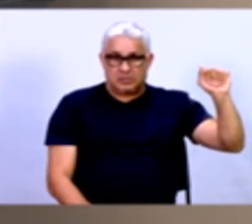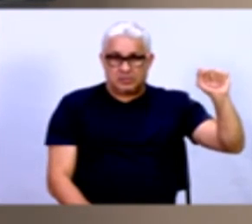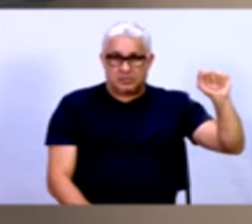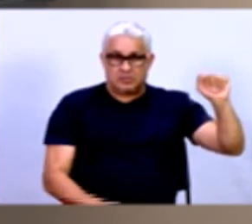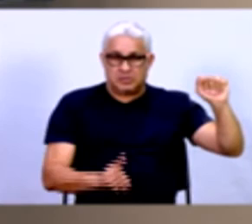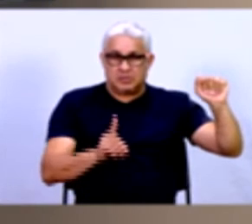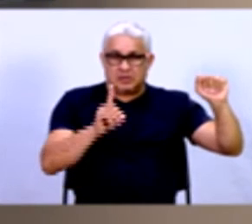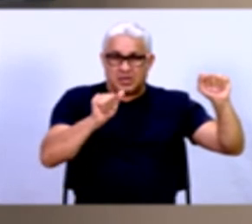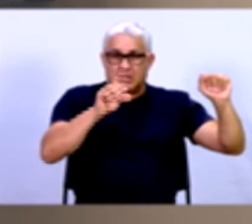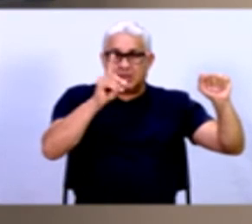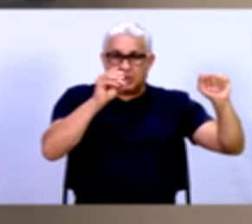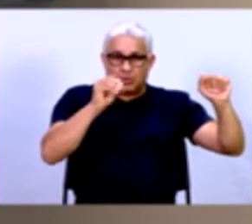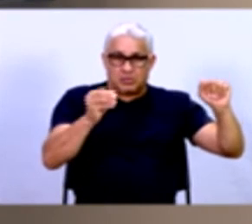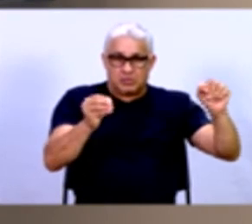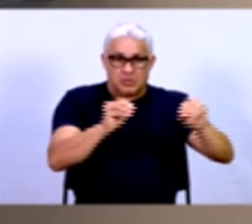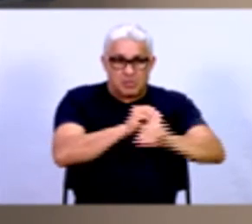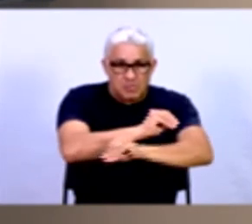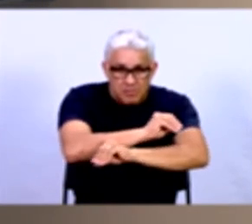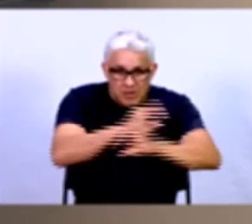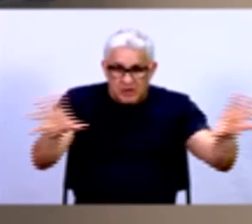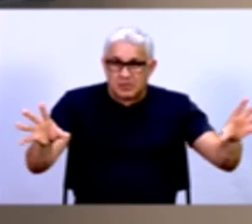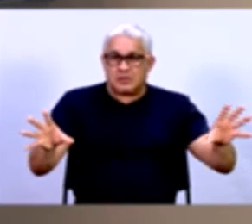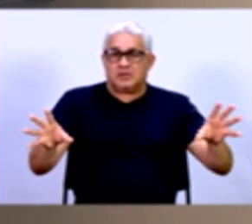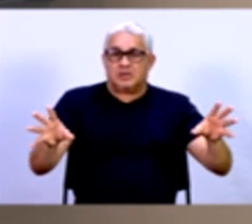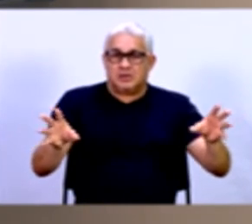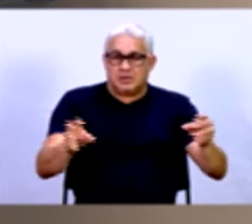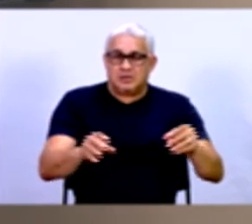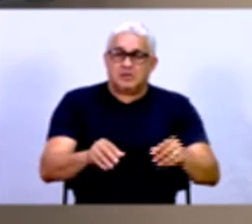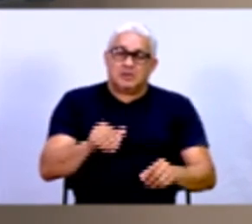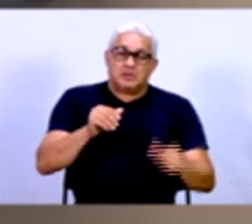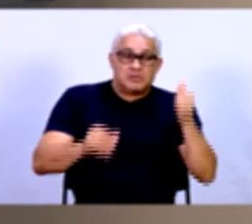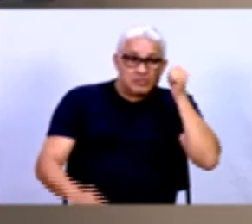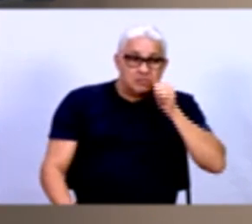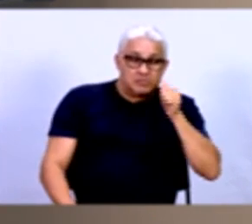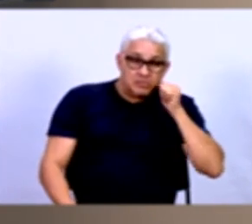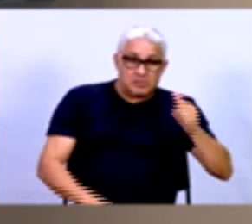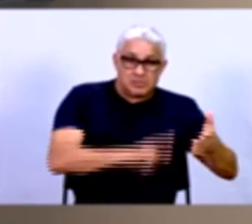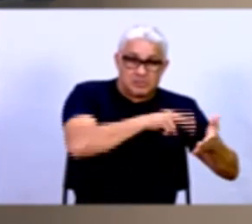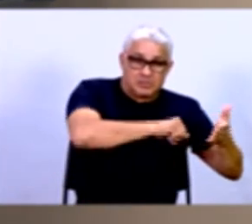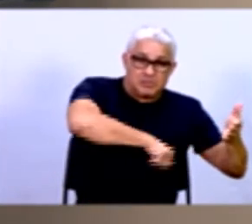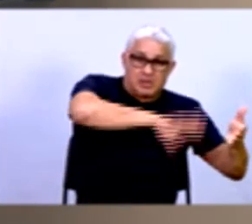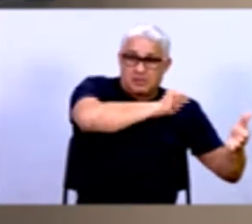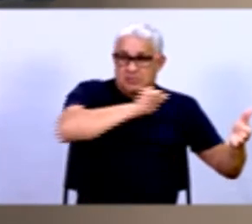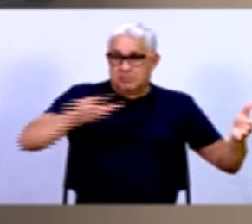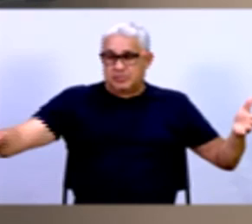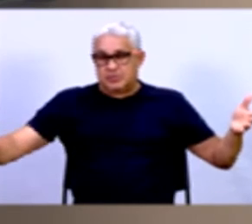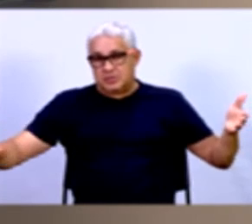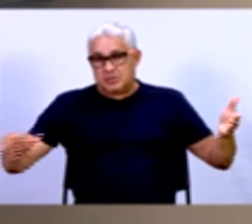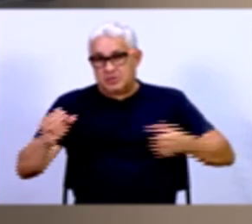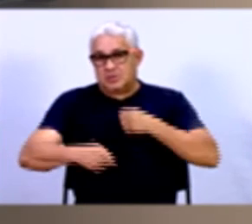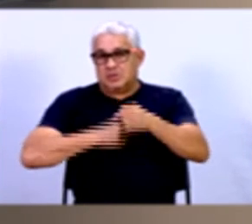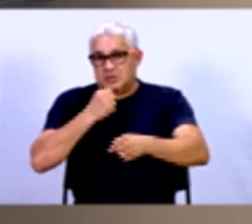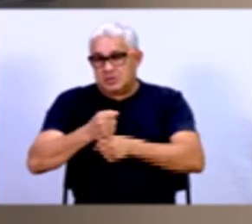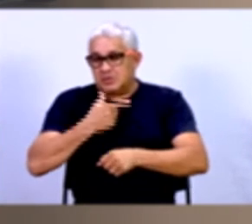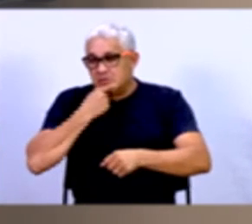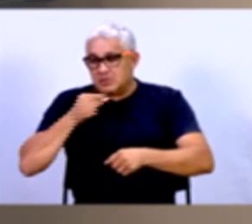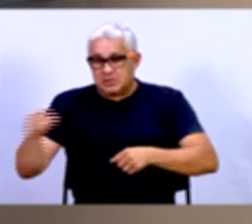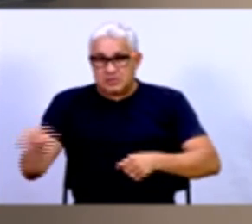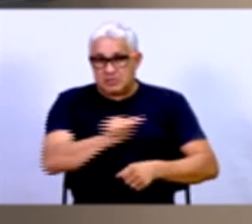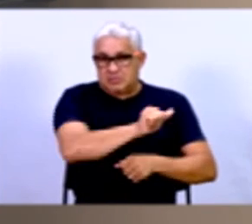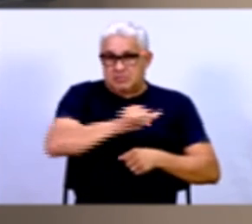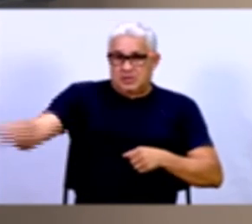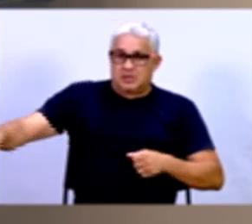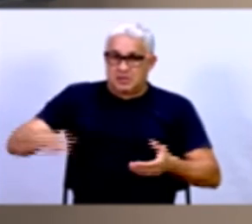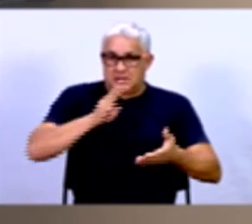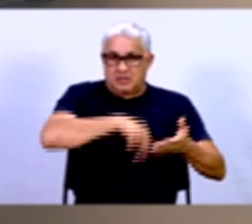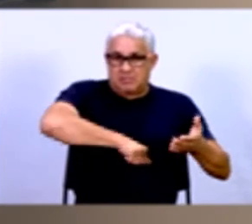as mulheres leem 3, então a gente consegue chegar à conclusão que as mulheres leem 1 livro a mais por ano do que os homens. E isso é estatística